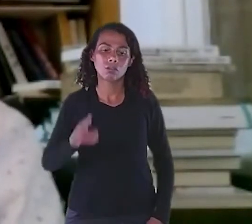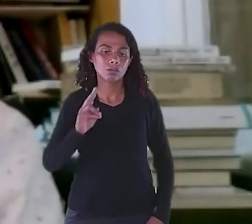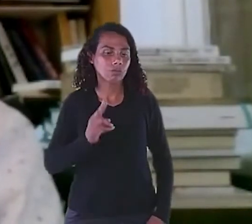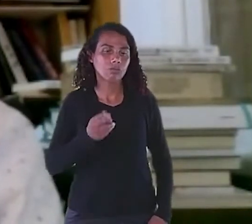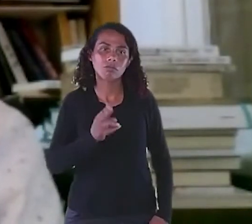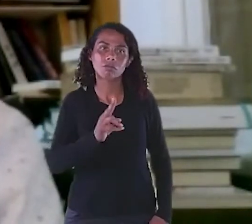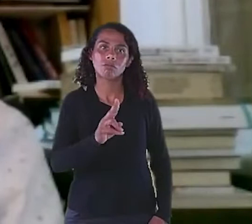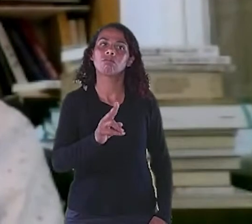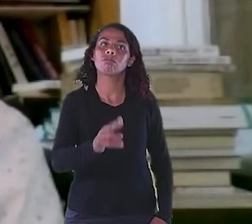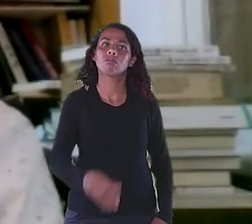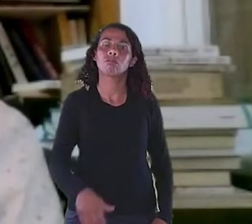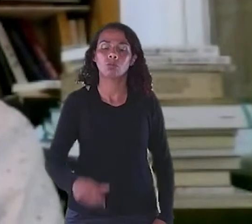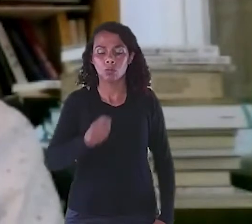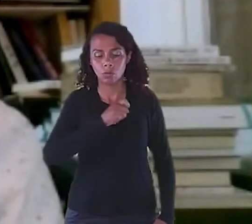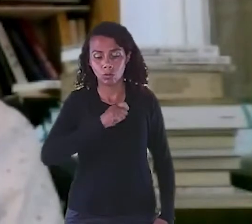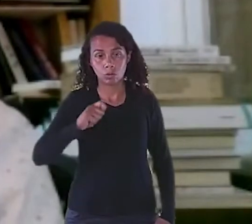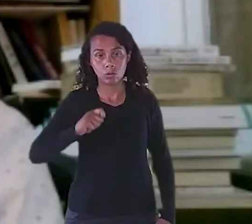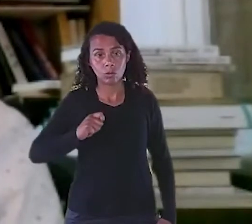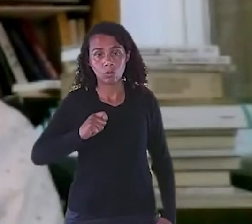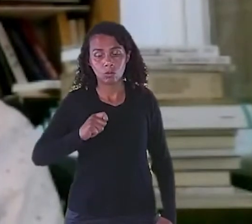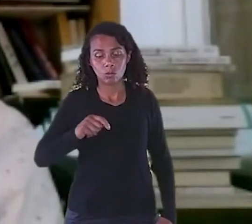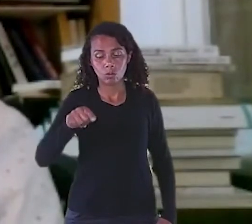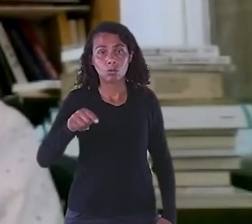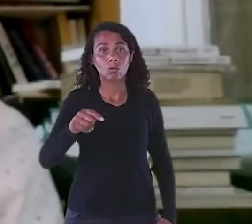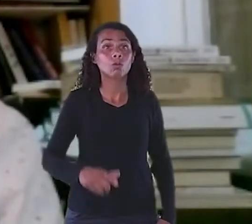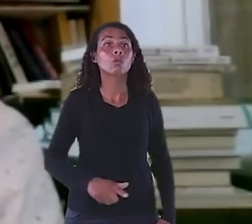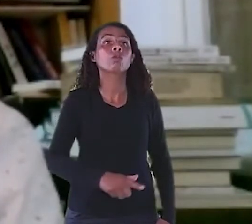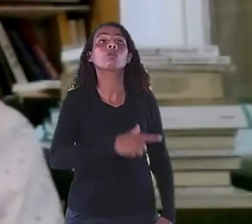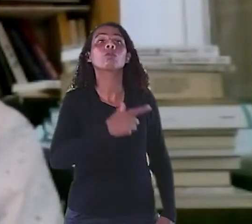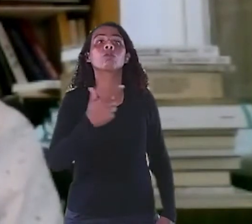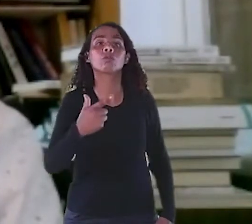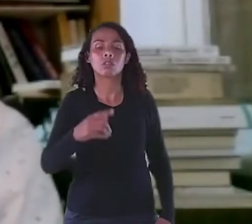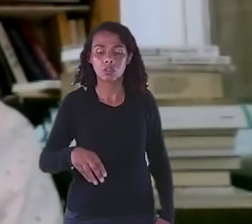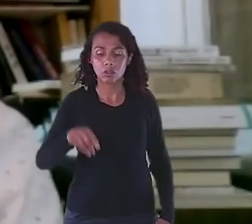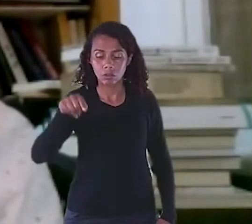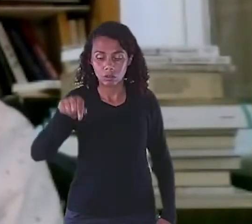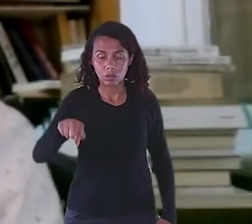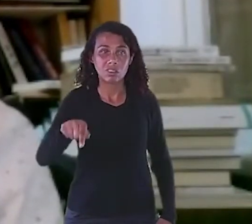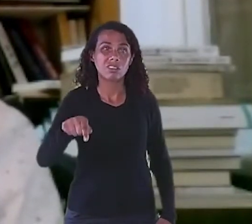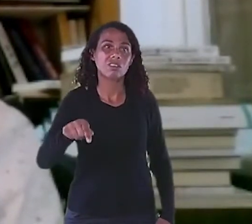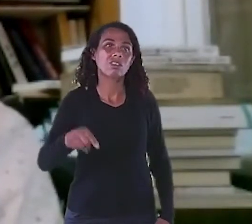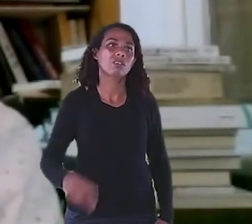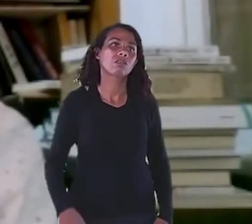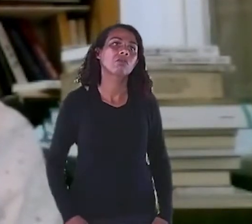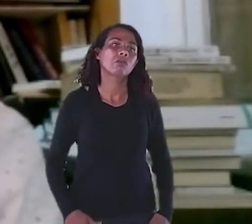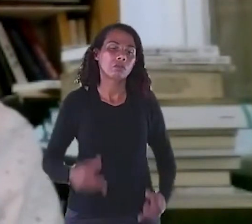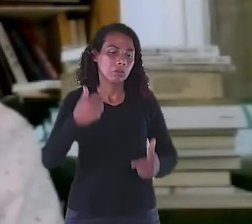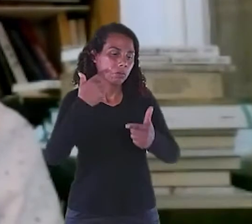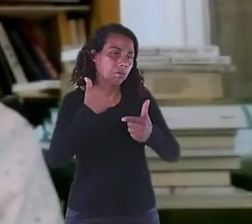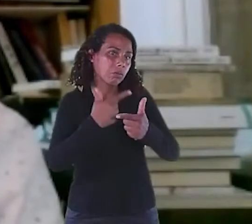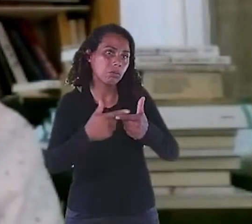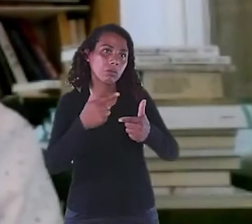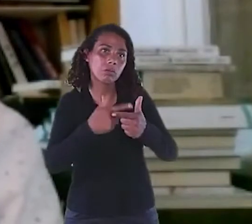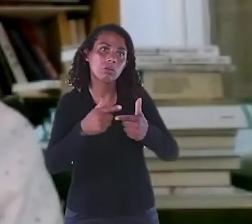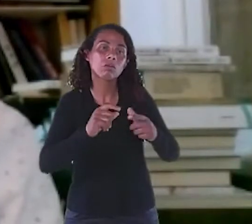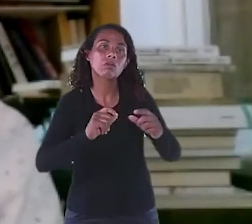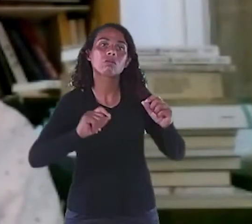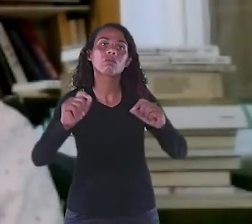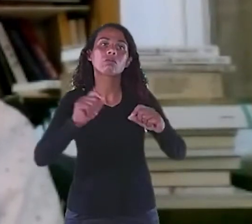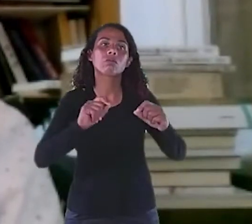é? E depois, ele tinha problema de alcoolismo, né? Que foi se tornando agudo e